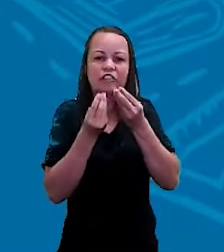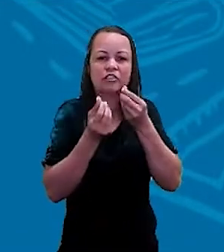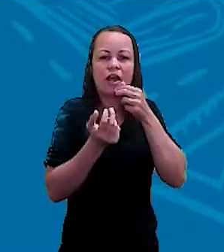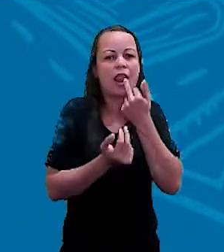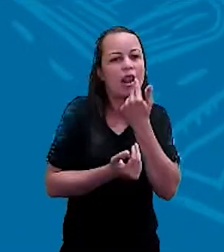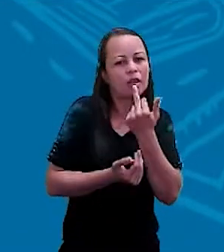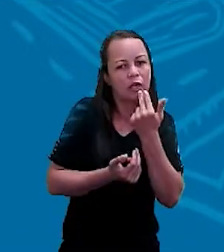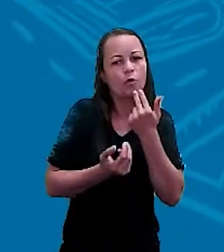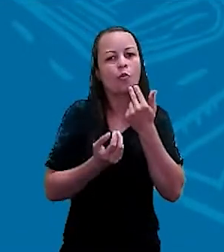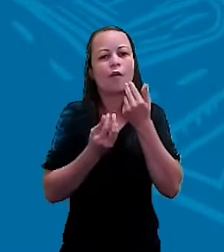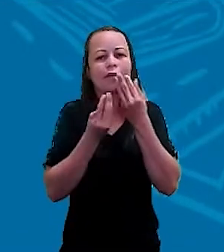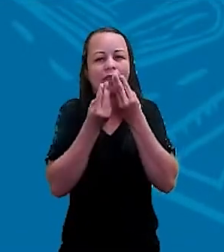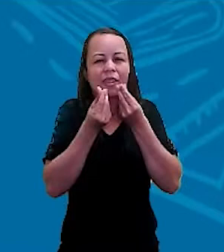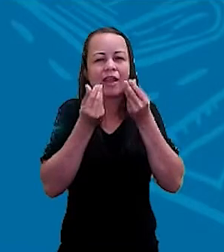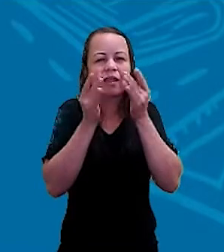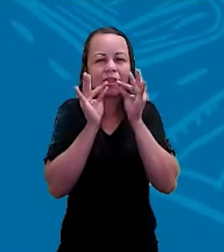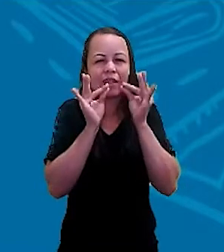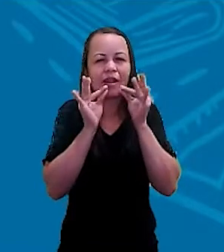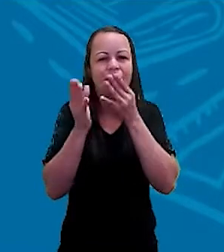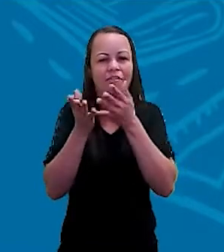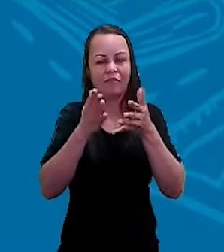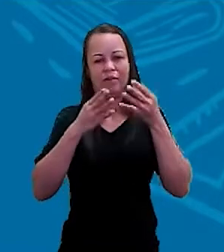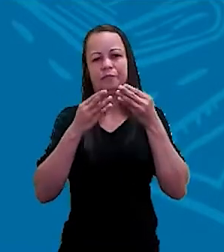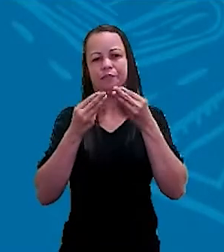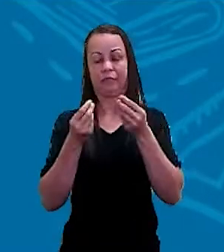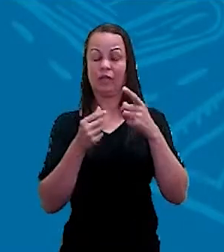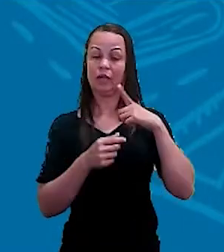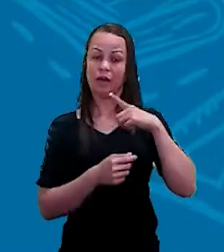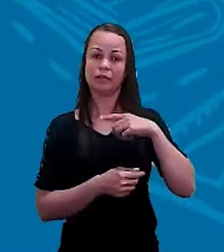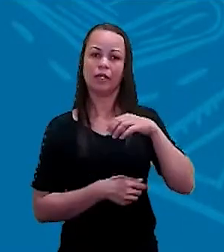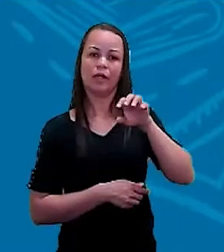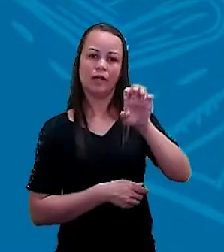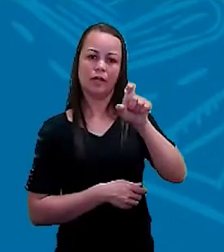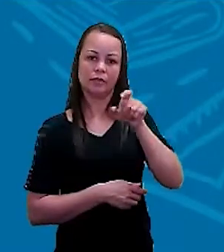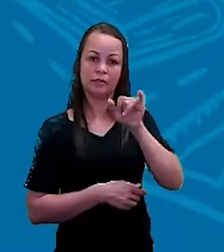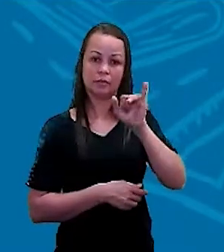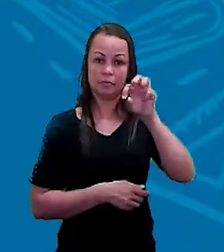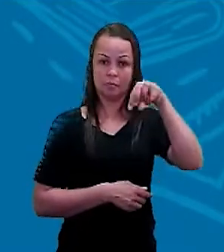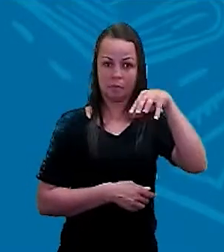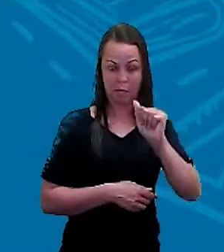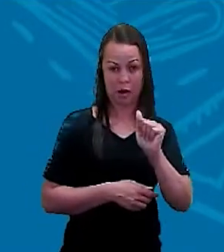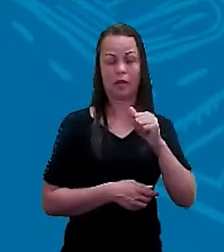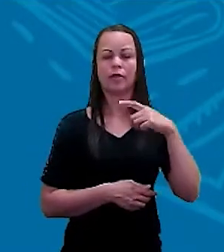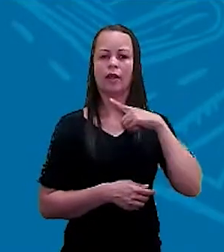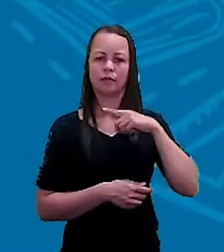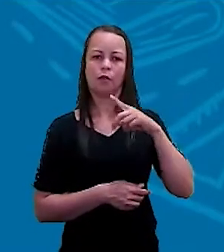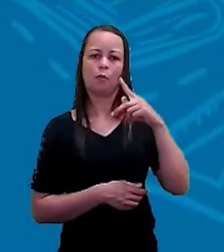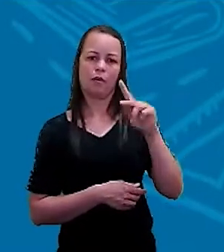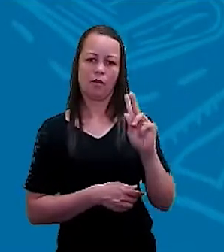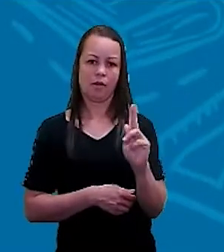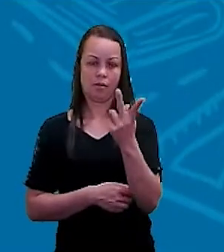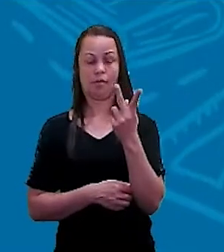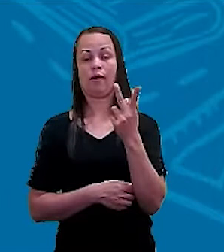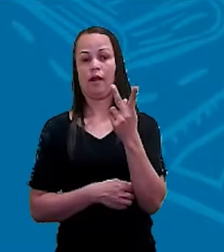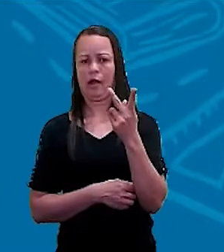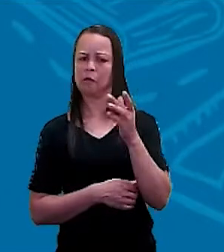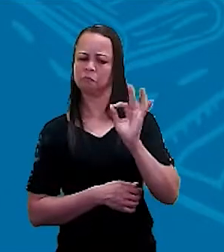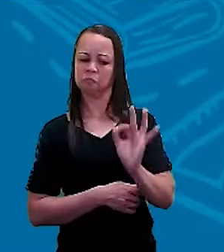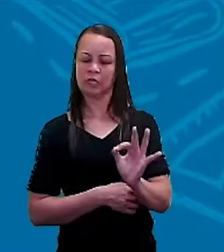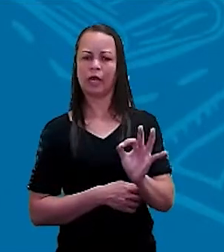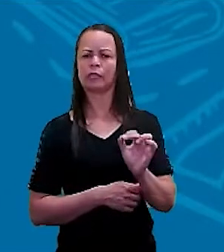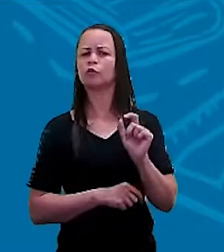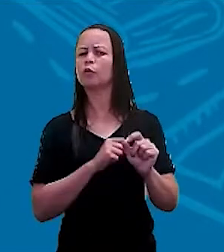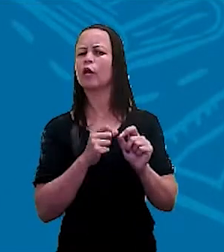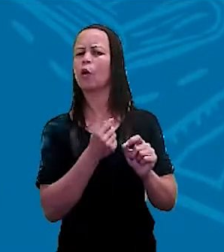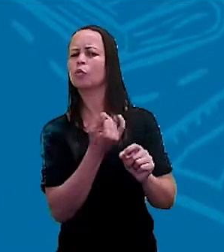saliva vai ter uma enzima que ela é muito, mas ela é muito exigente. Ela pede um pH ideal para ela trabalhar, para ela funcionar, que é um pH